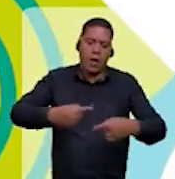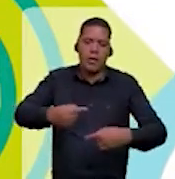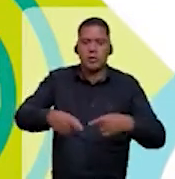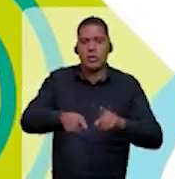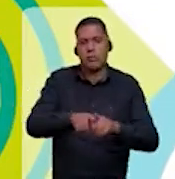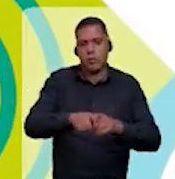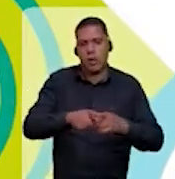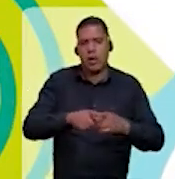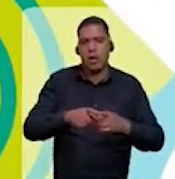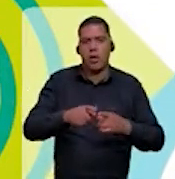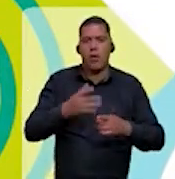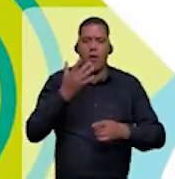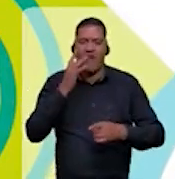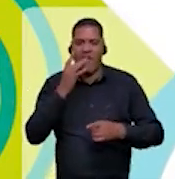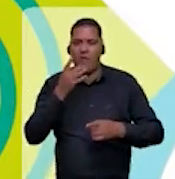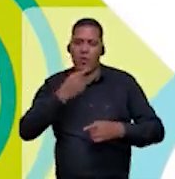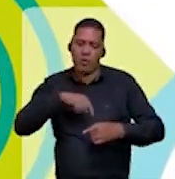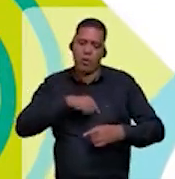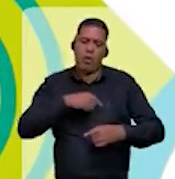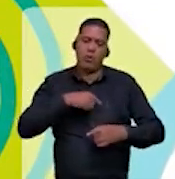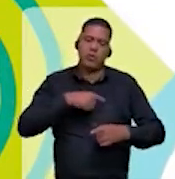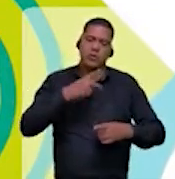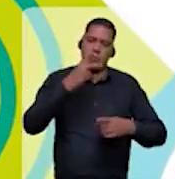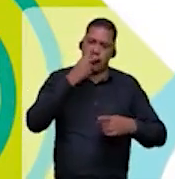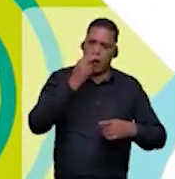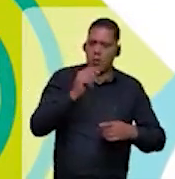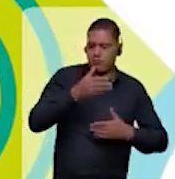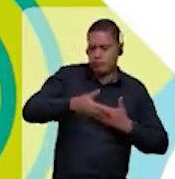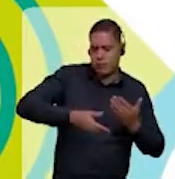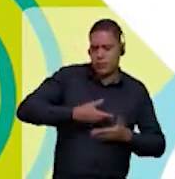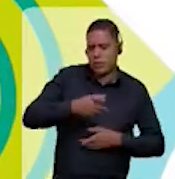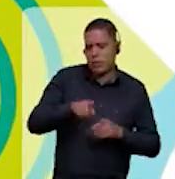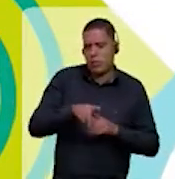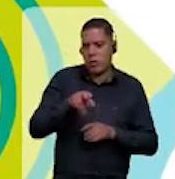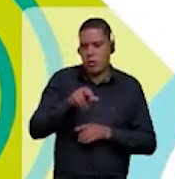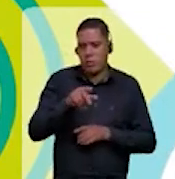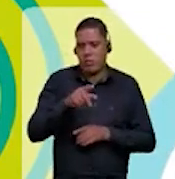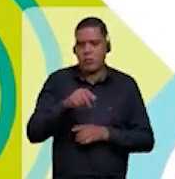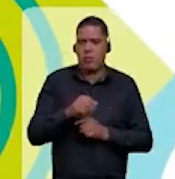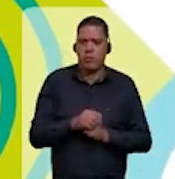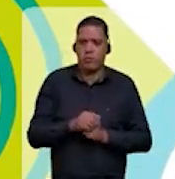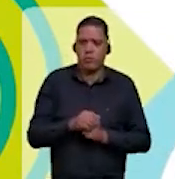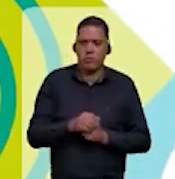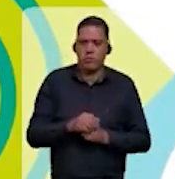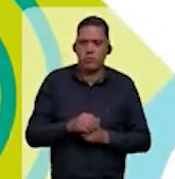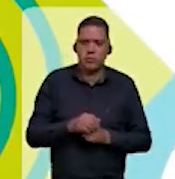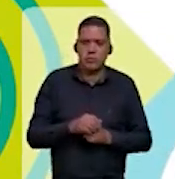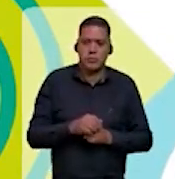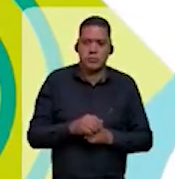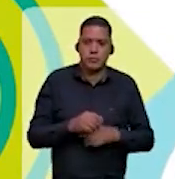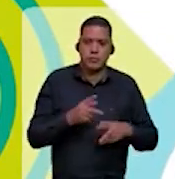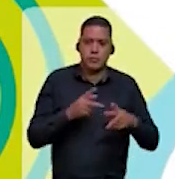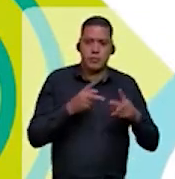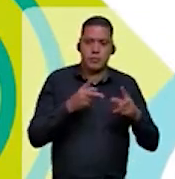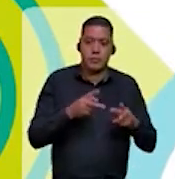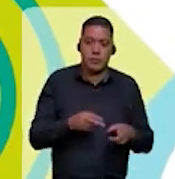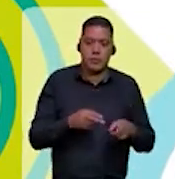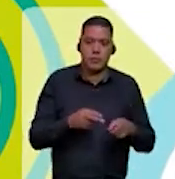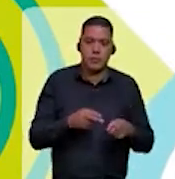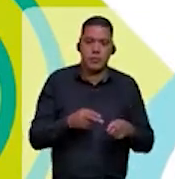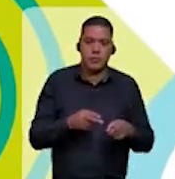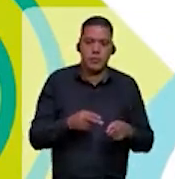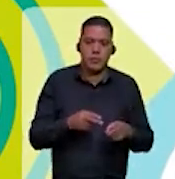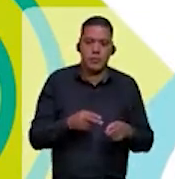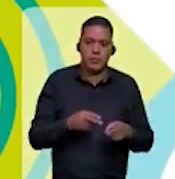fraternos irmãos parecidos no resguardo de nossas diferenças parecidos no resguardo de nossas